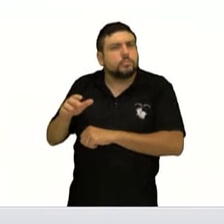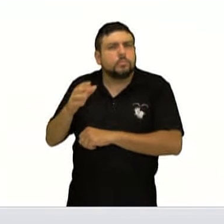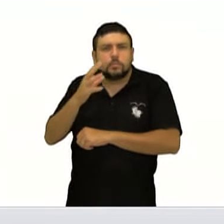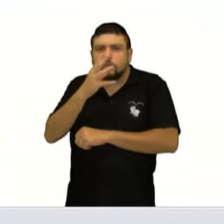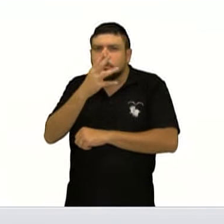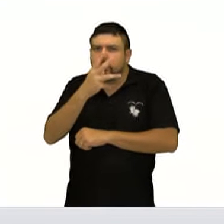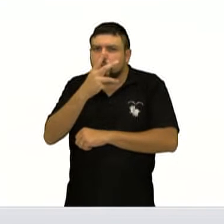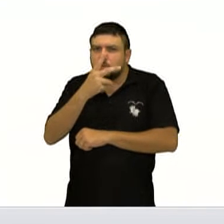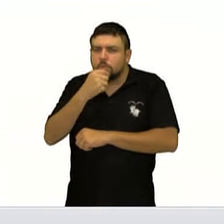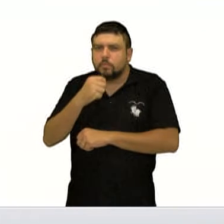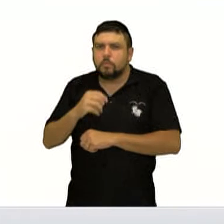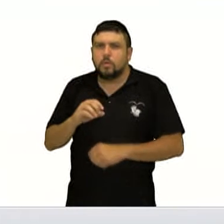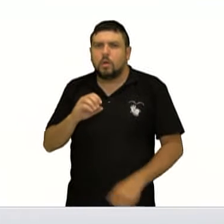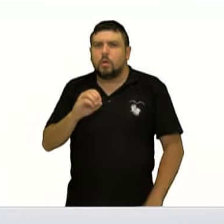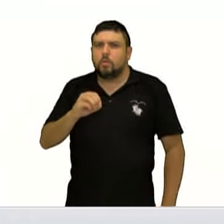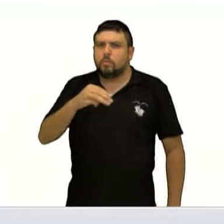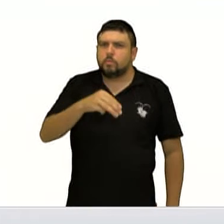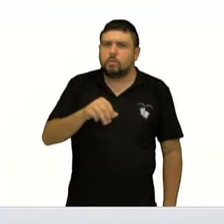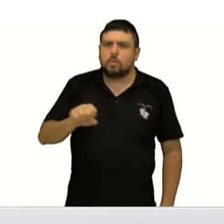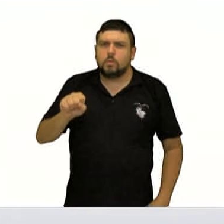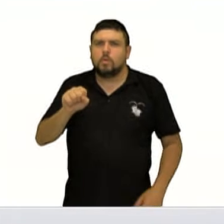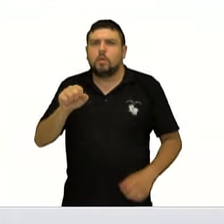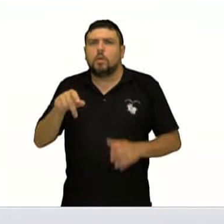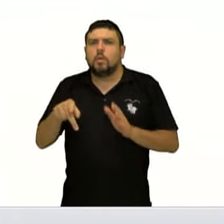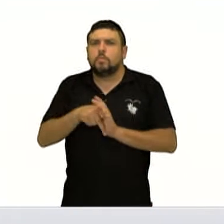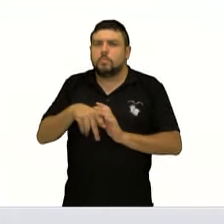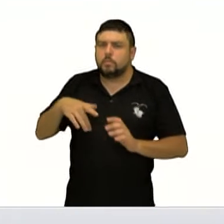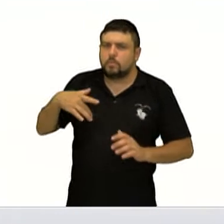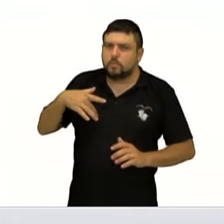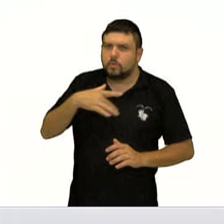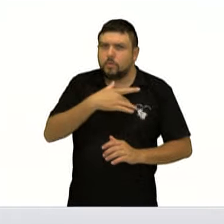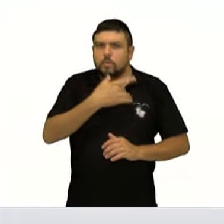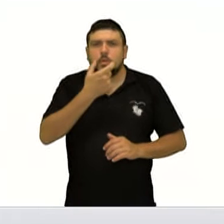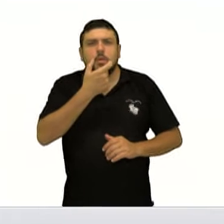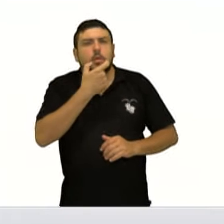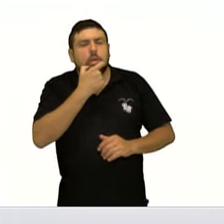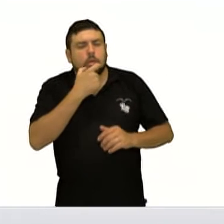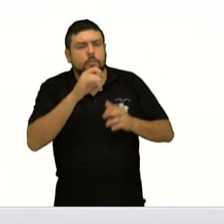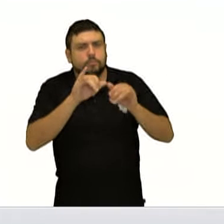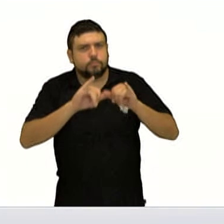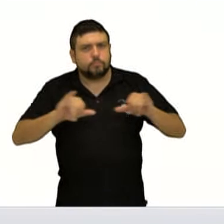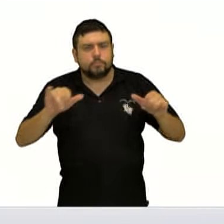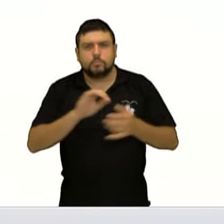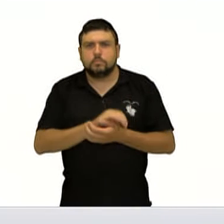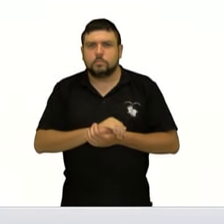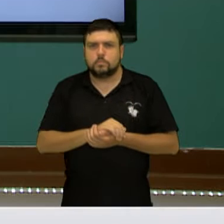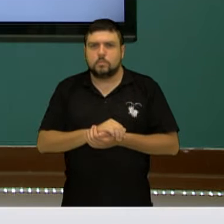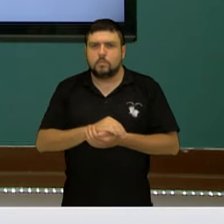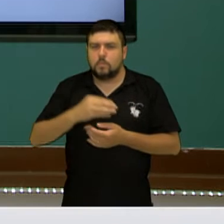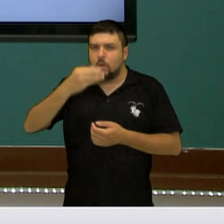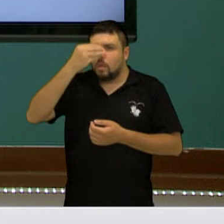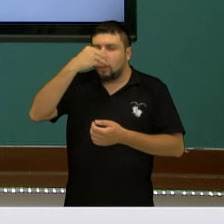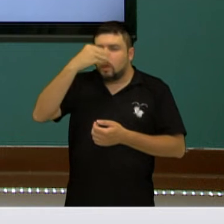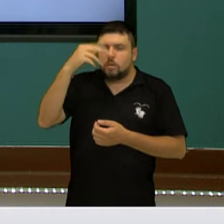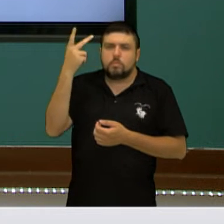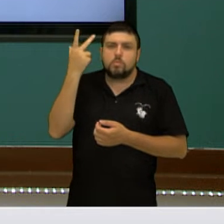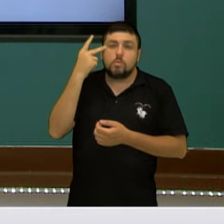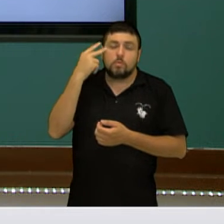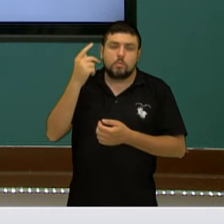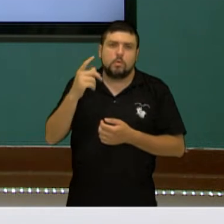Saúde Pública britânico. Então, a gente sabe que não é uma gripe comum, ela pode ter mais